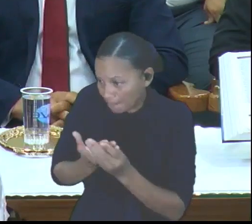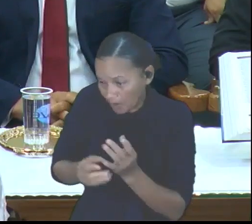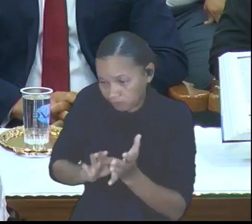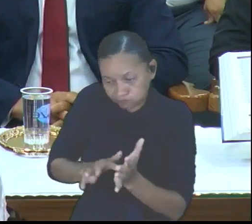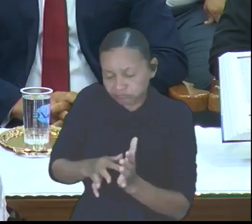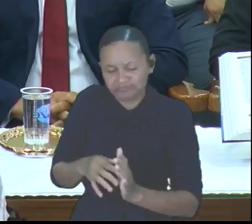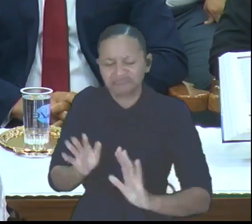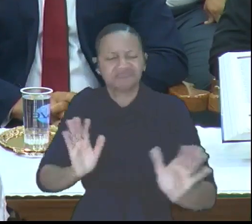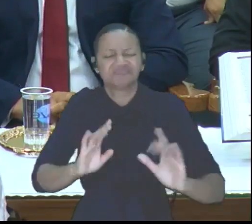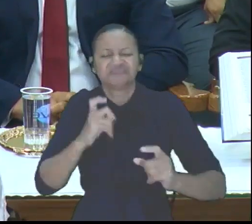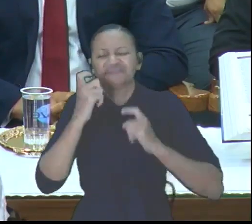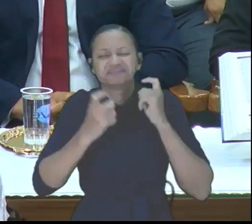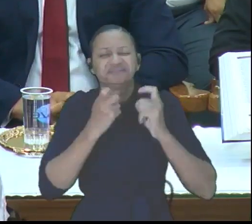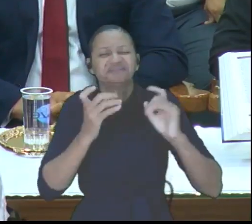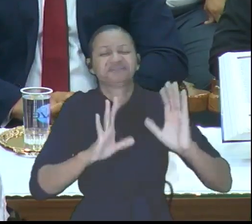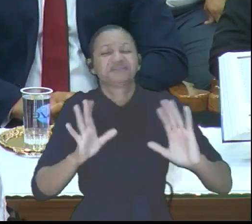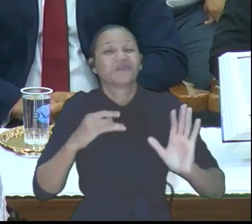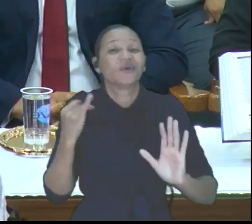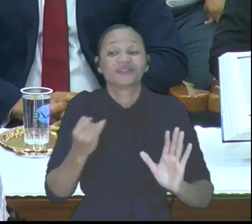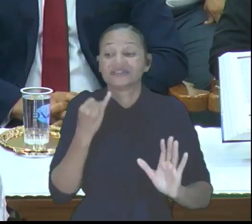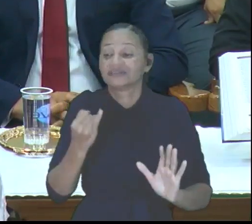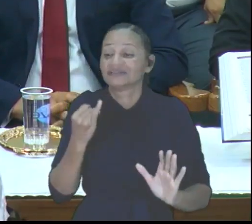resultado.